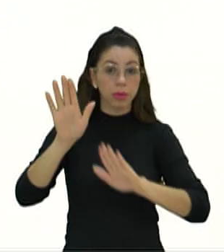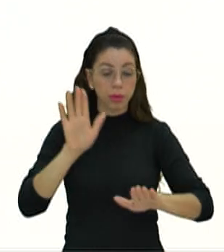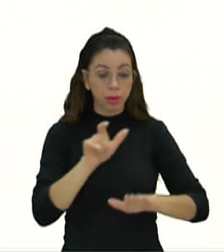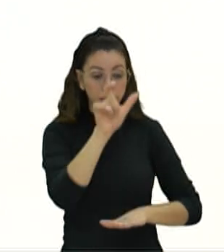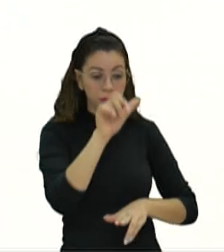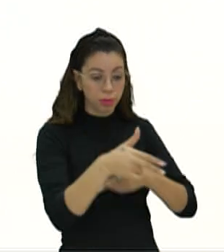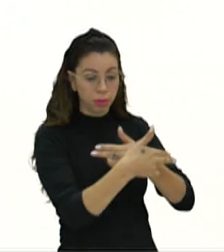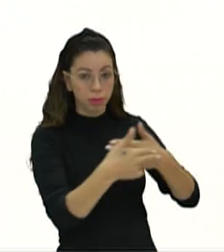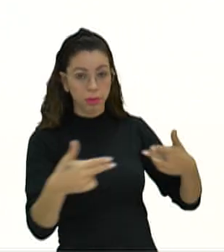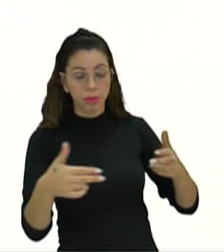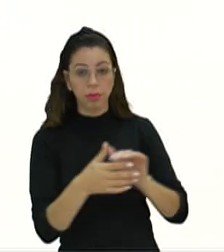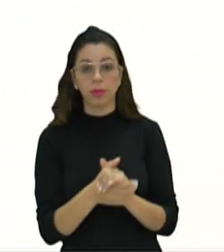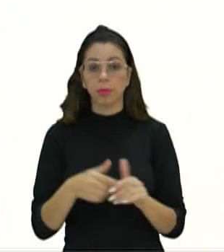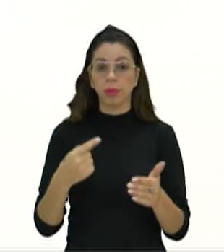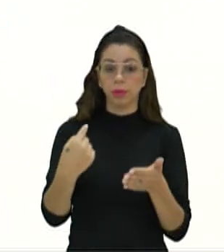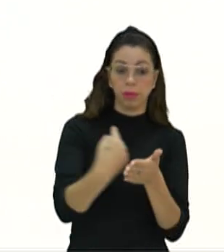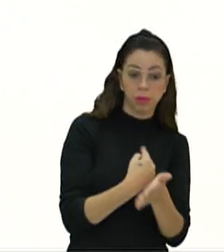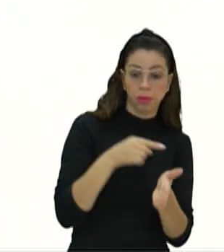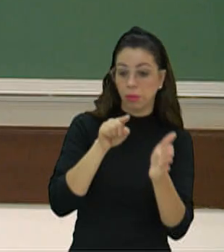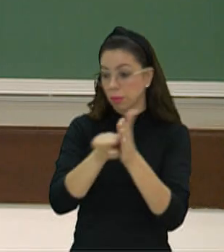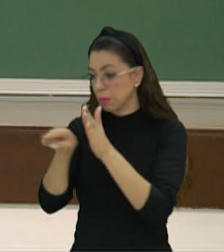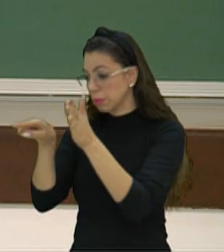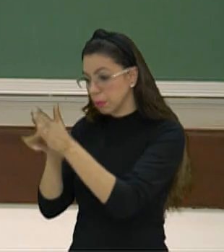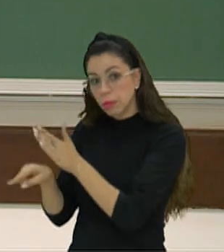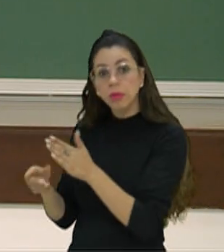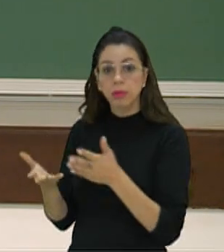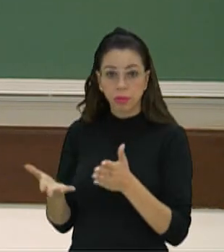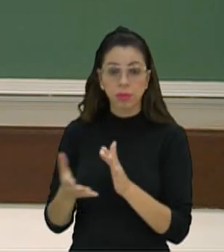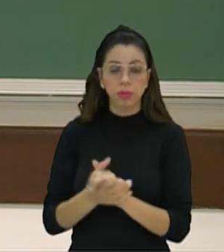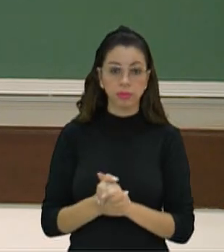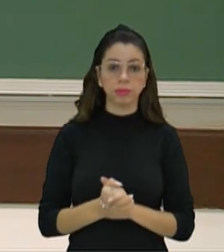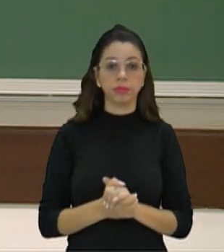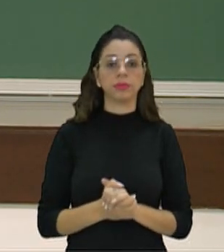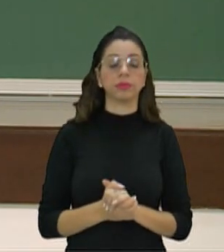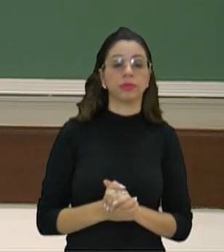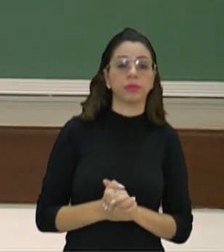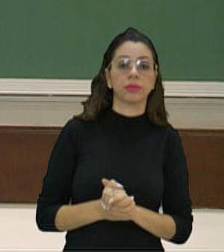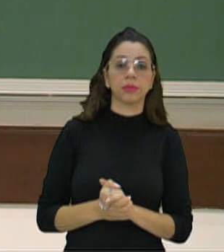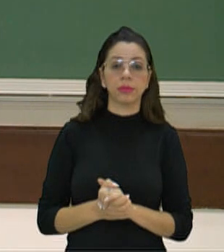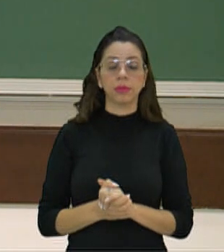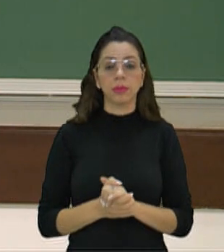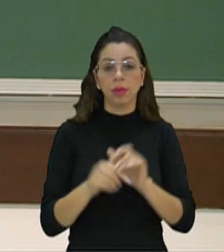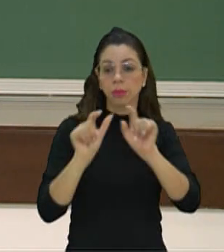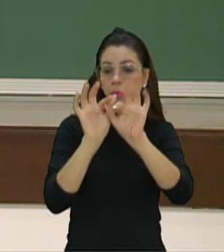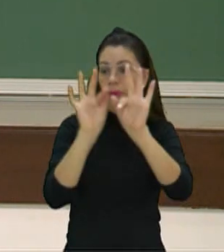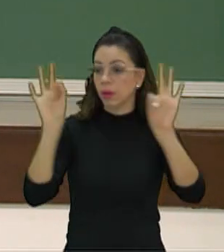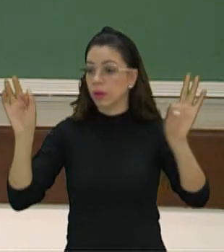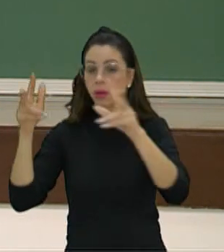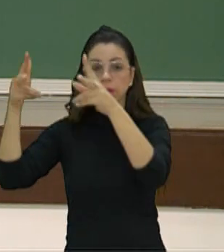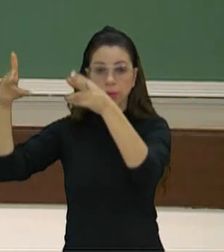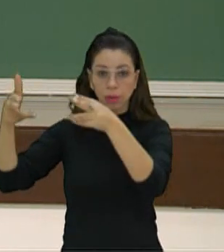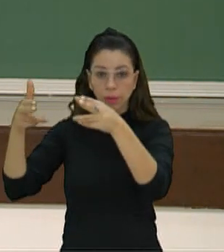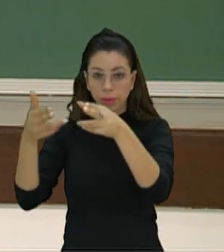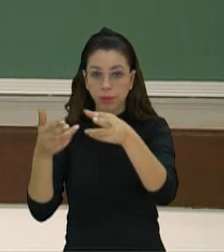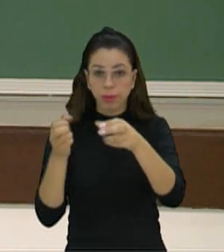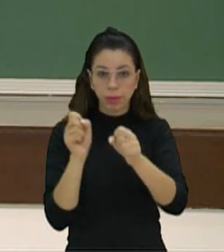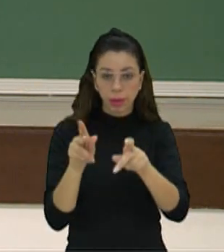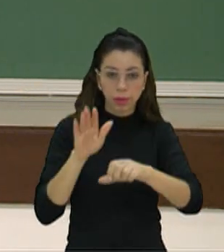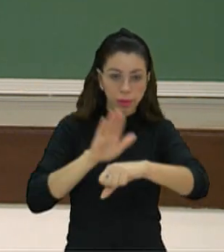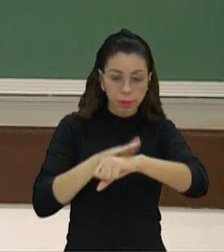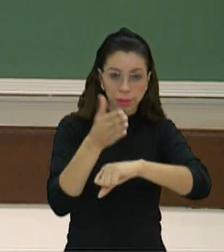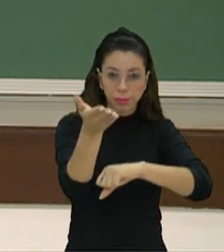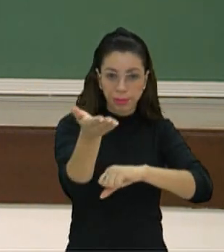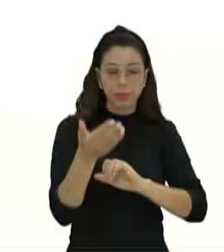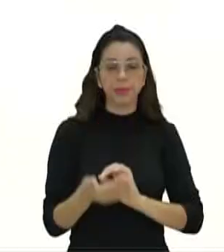perguntei sobre você, sobre ele ou sobre ela. Beleza? A ideia é só você repetir o resto da frase. Bora lá? Vou dar um tempinho